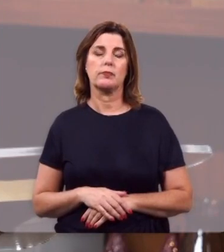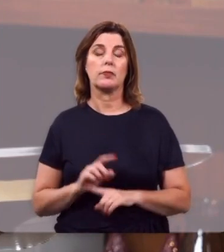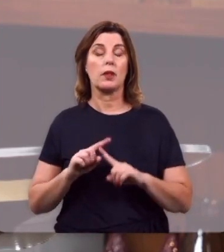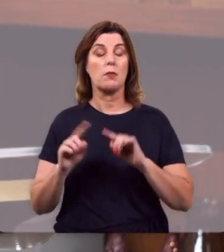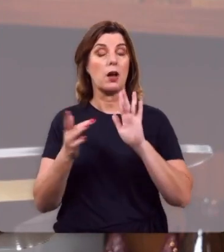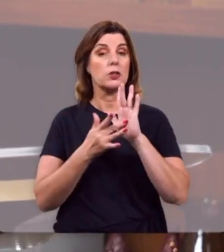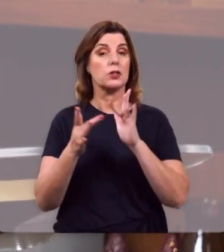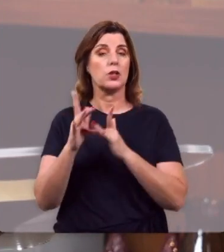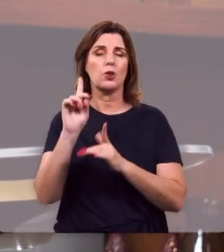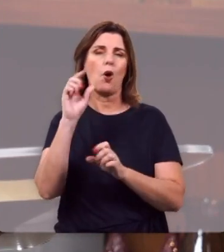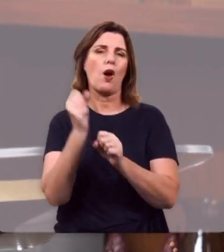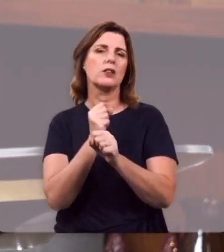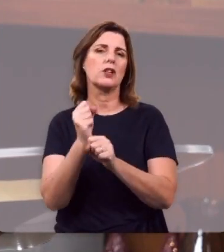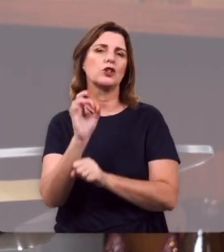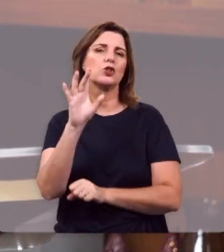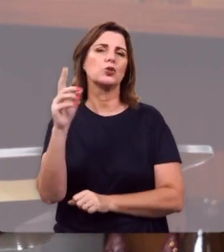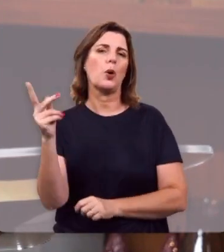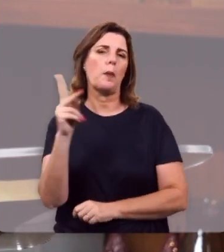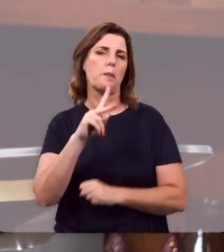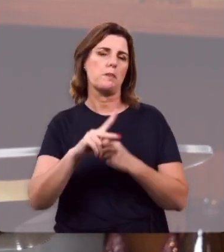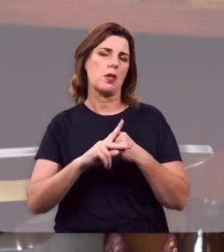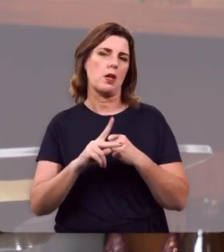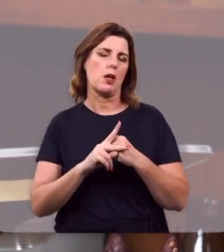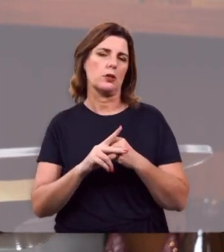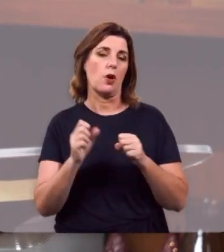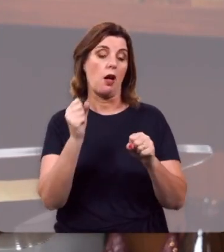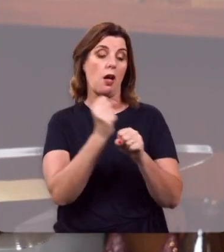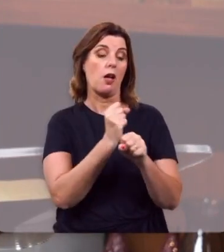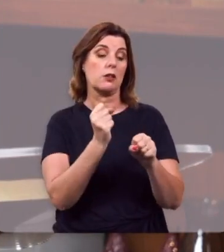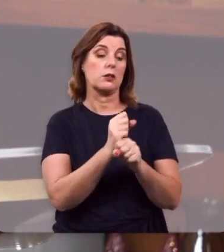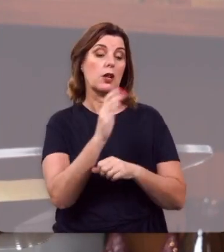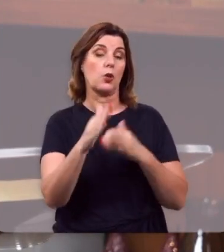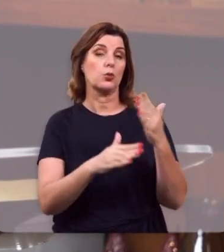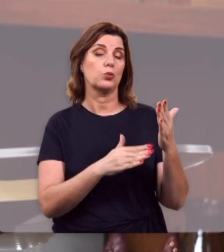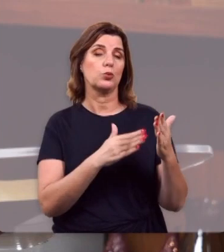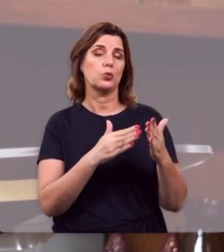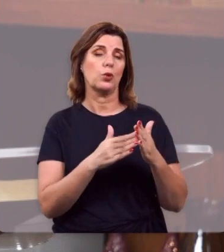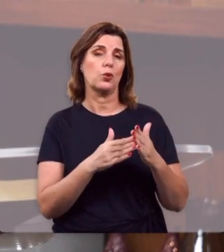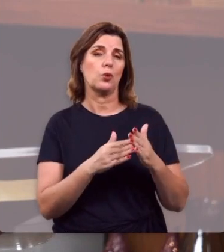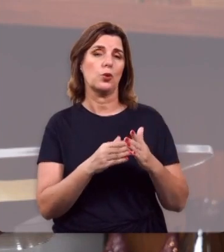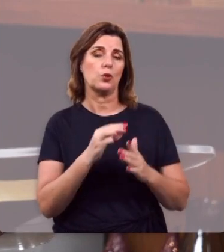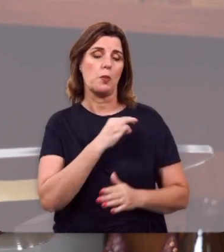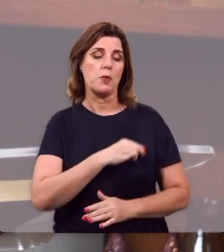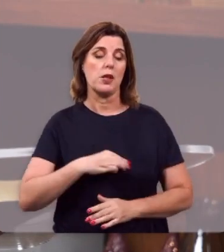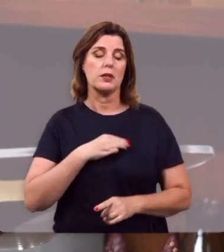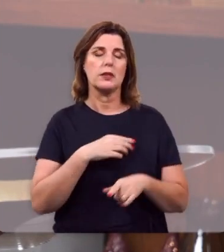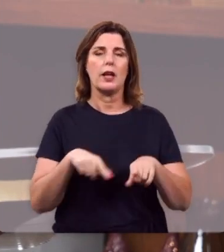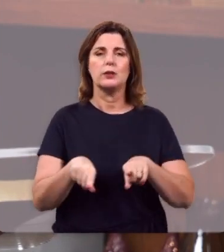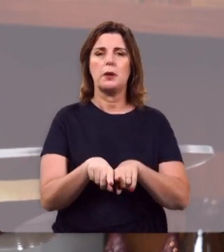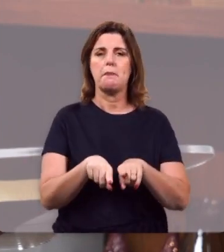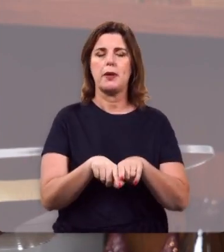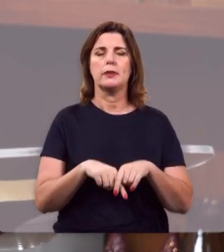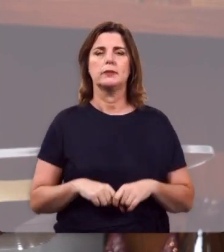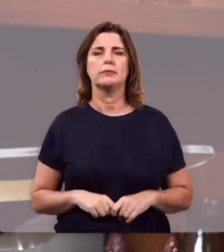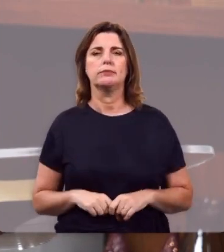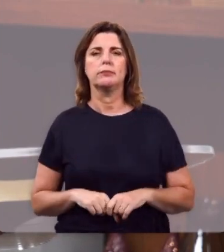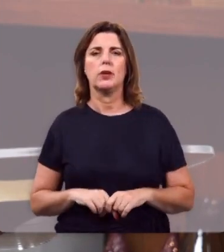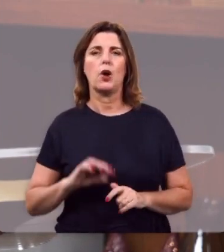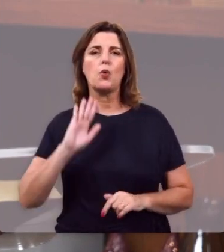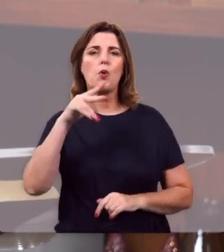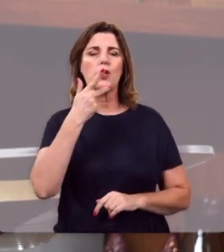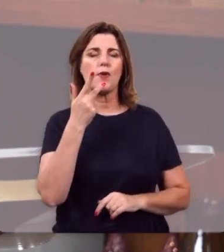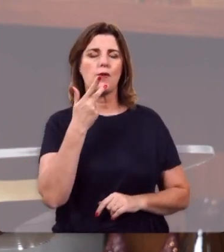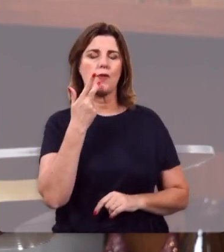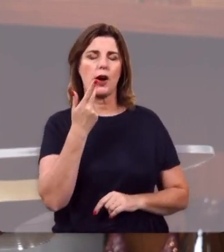Mas Jesus não restaurou apenas Pedro. Jesus restaurou também o ministério de Pedro. Quando diz